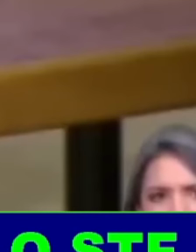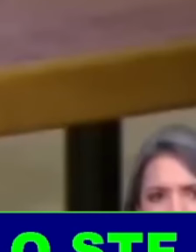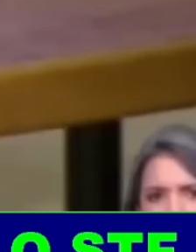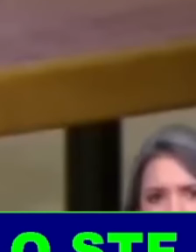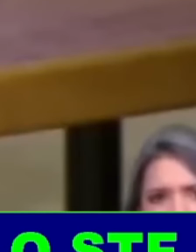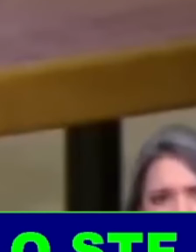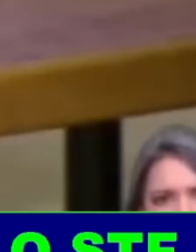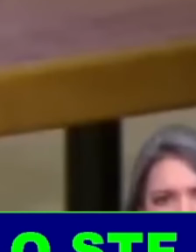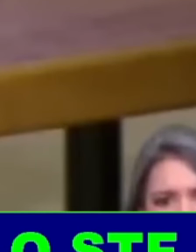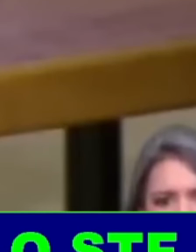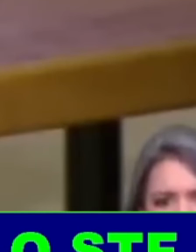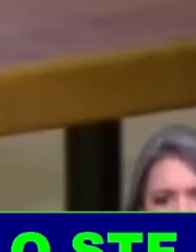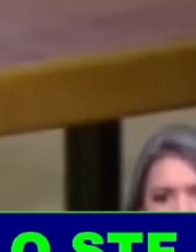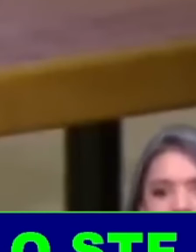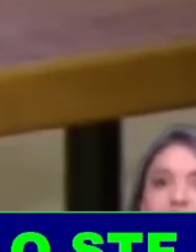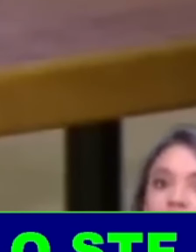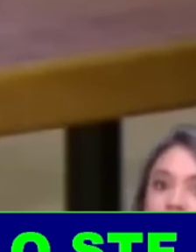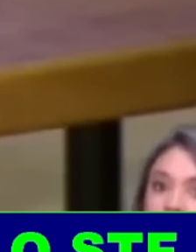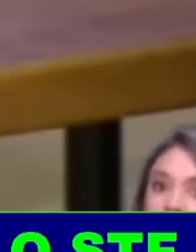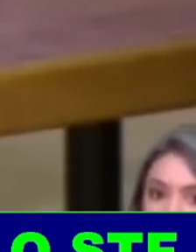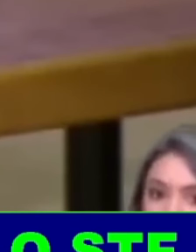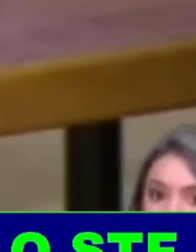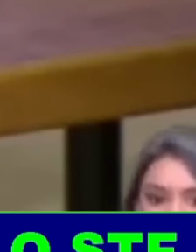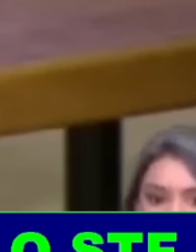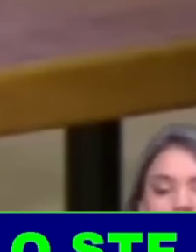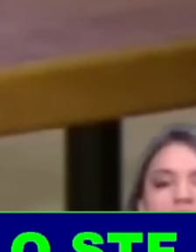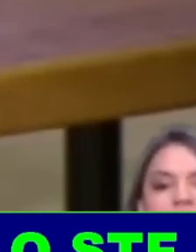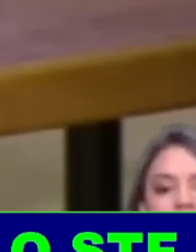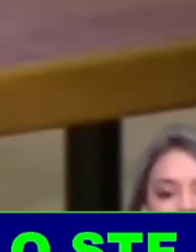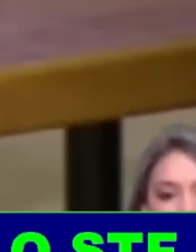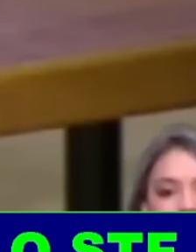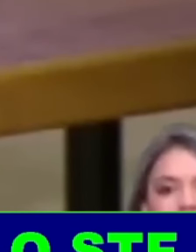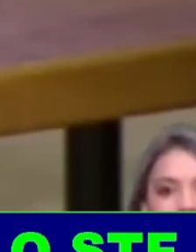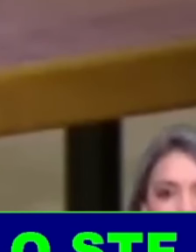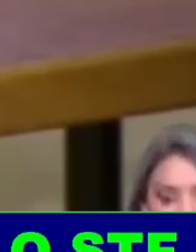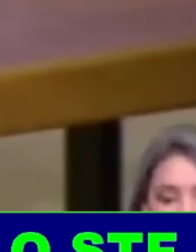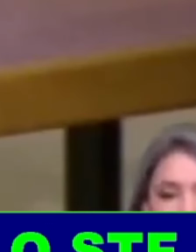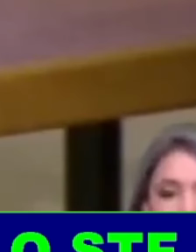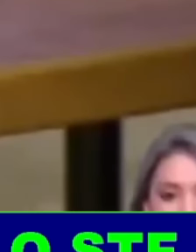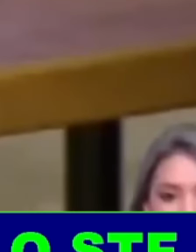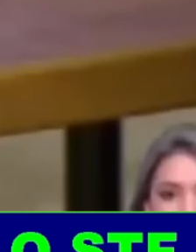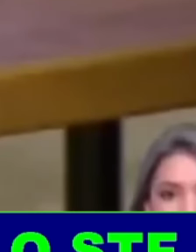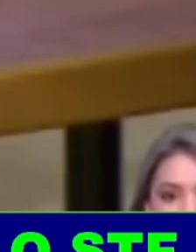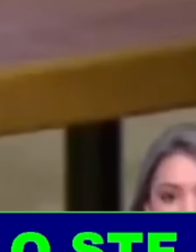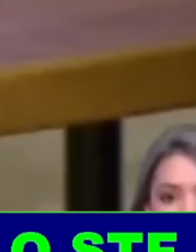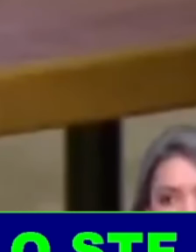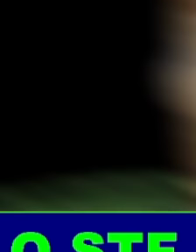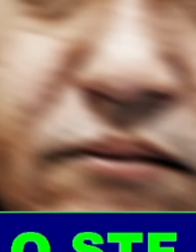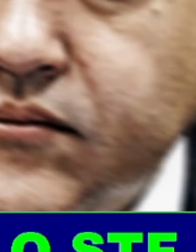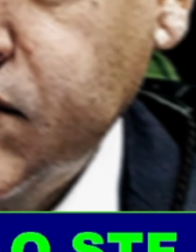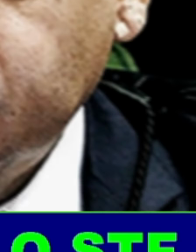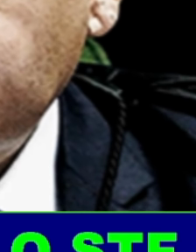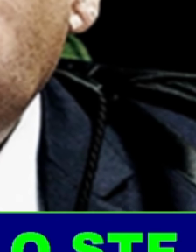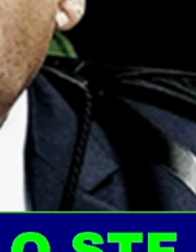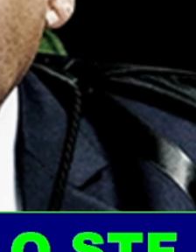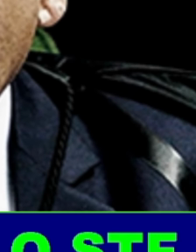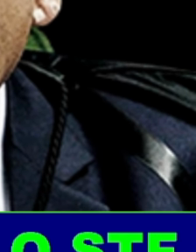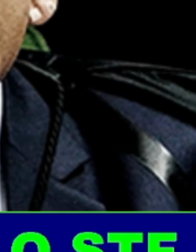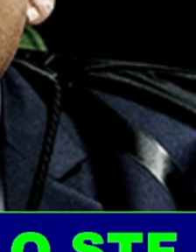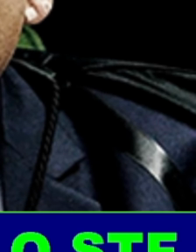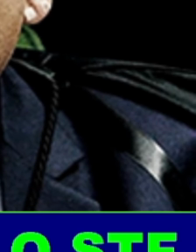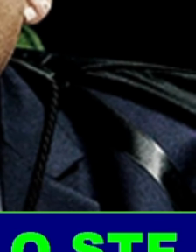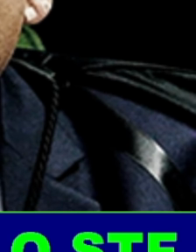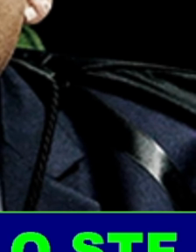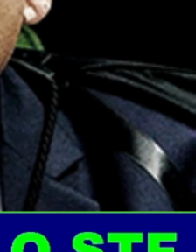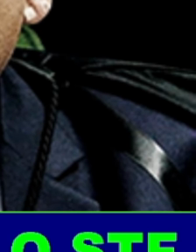Pessoal, notícia muito urgente. Ministro André Mendonça e Nunes Marques agem contra a manobra dos demais integrantes do STF. Mas antes, já deixa o seu